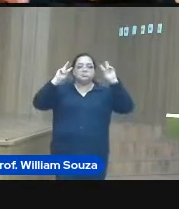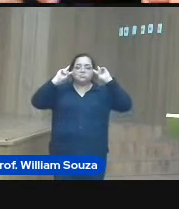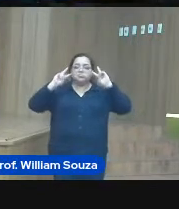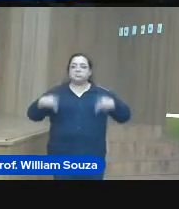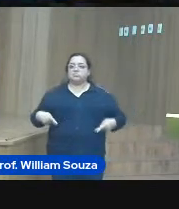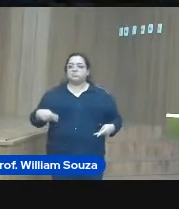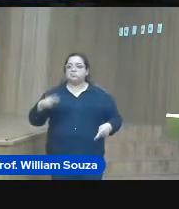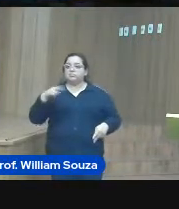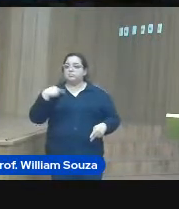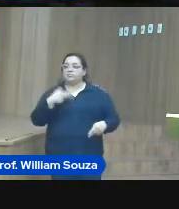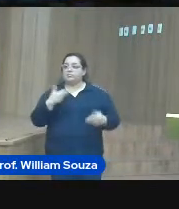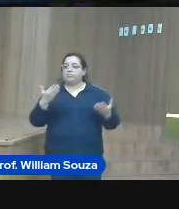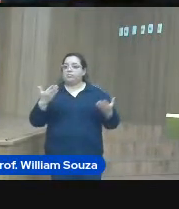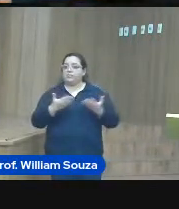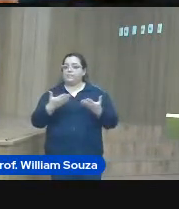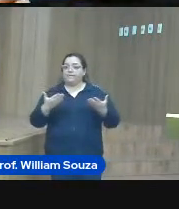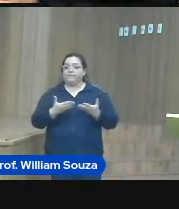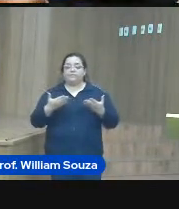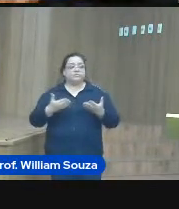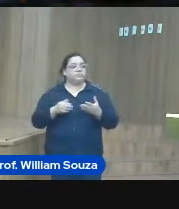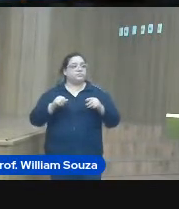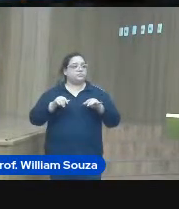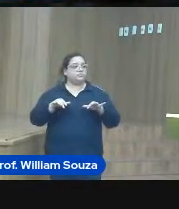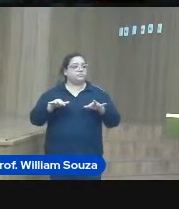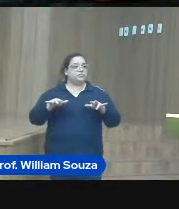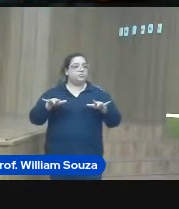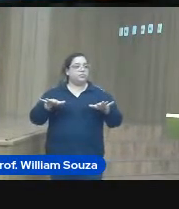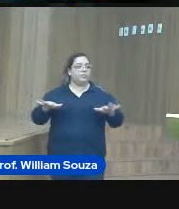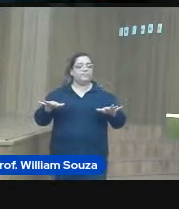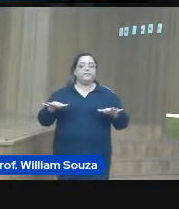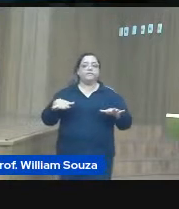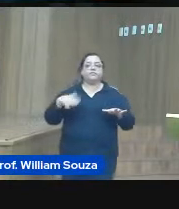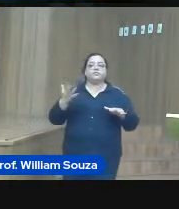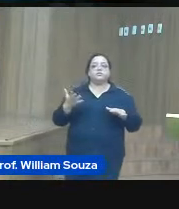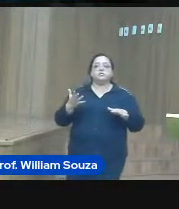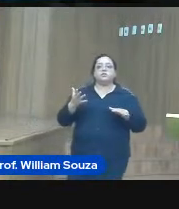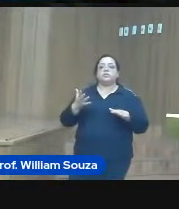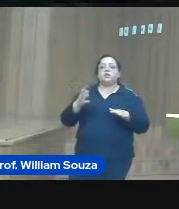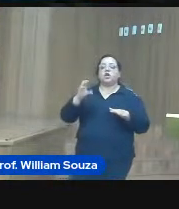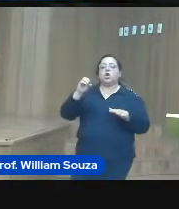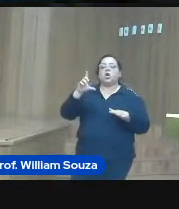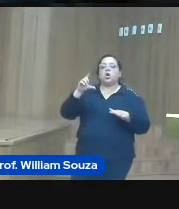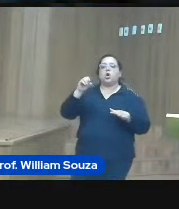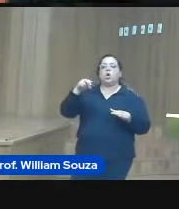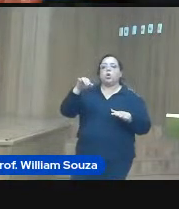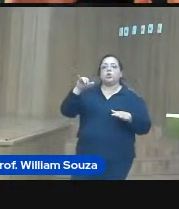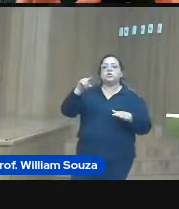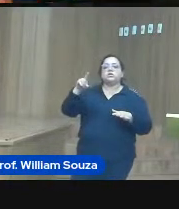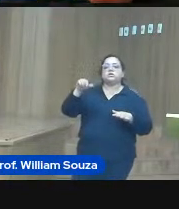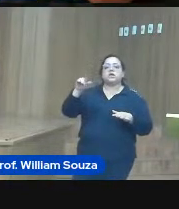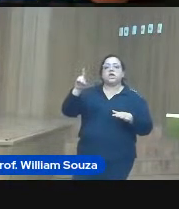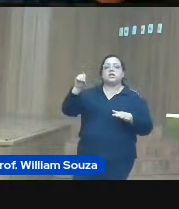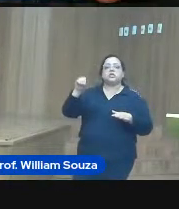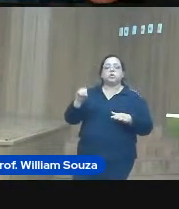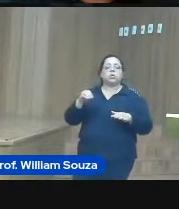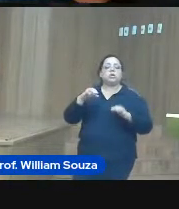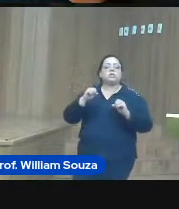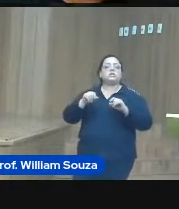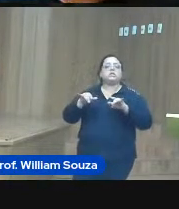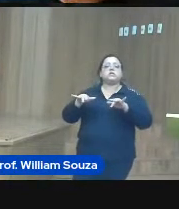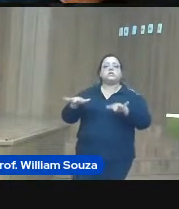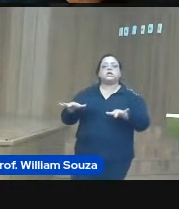querendo divulgar, até quase que de uma maneira colonizadora, espalhar uma ideia de que a matemática é